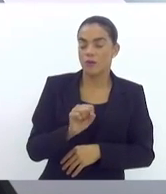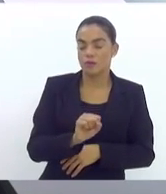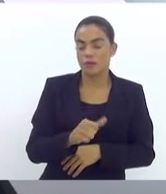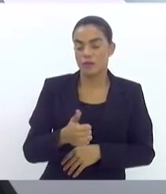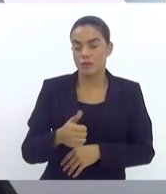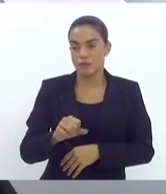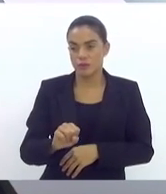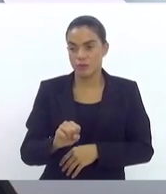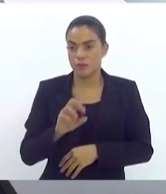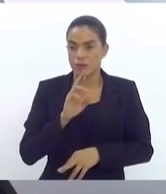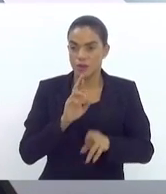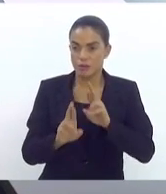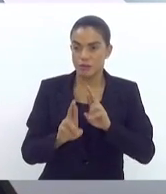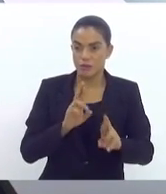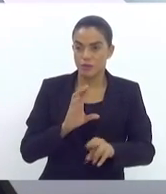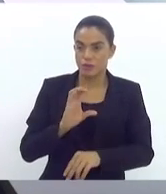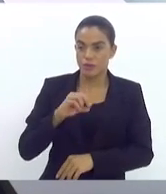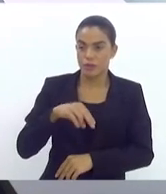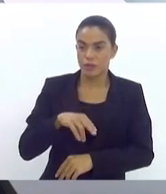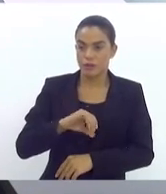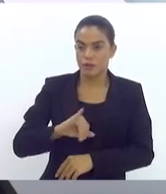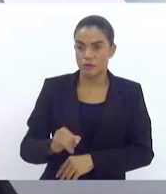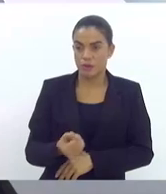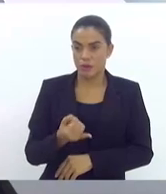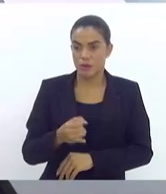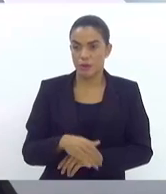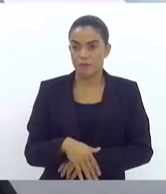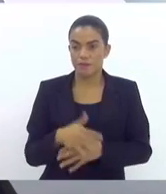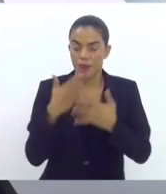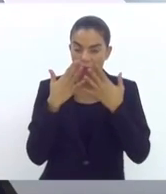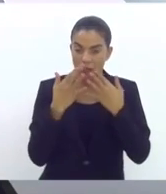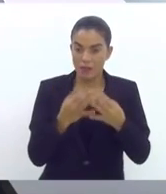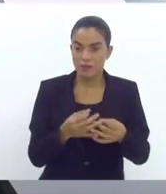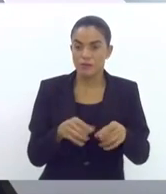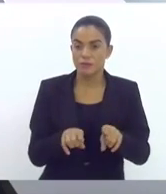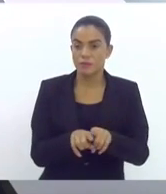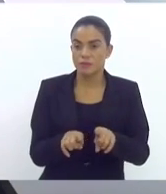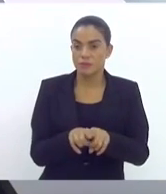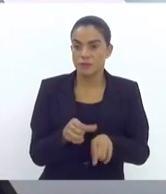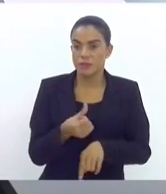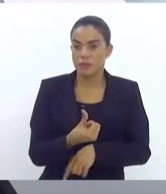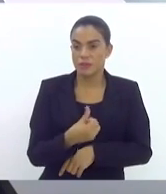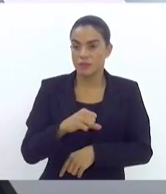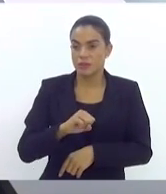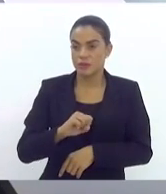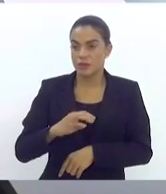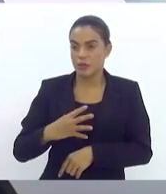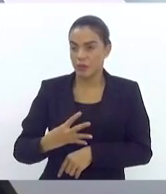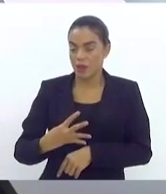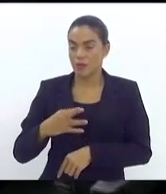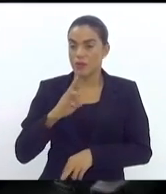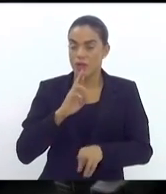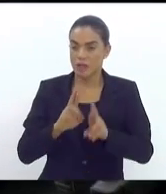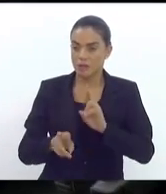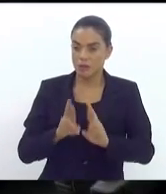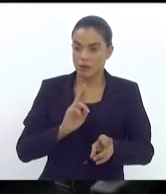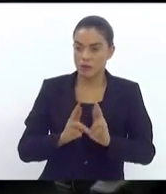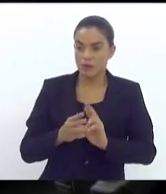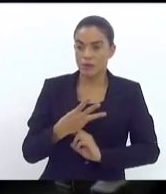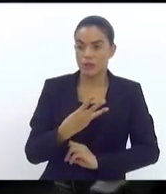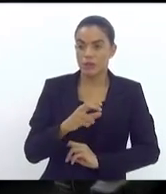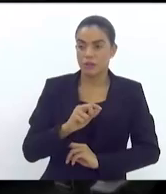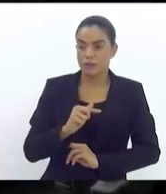grupo de trabalho do CNJ. Chama a atenção o fato de que 684 respostas, portanto